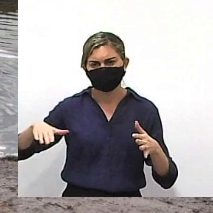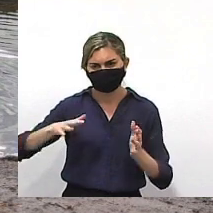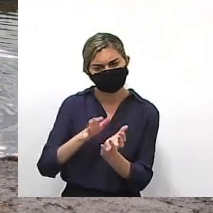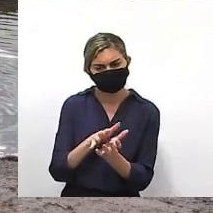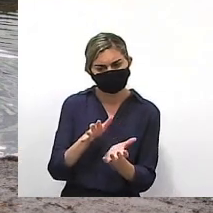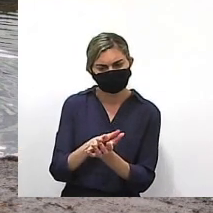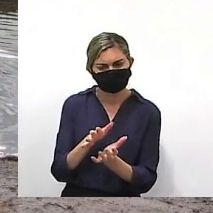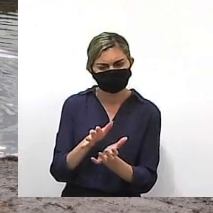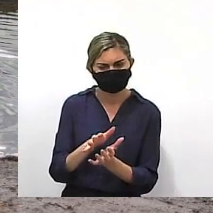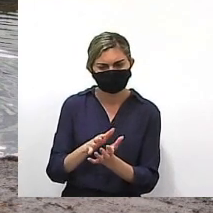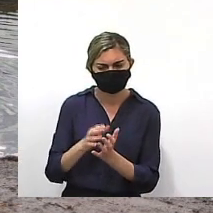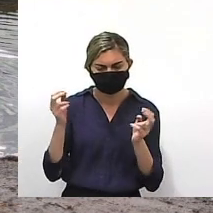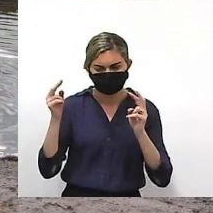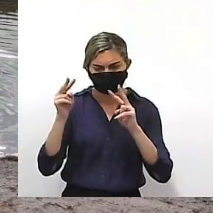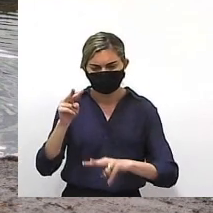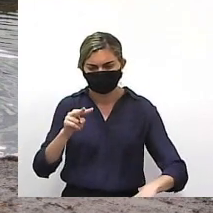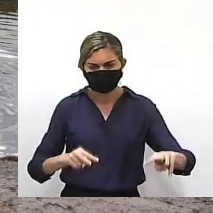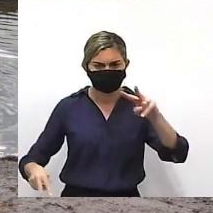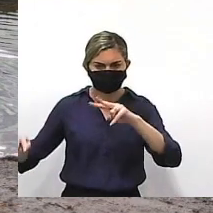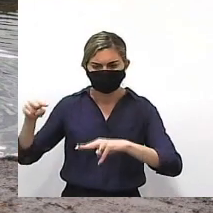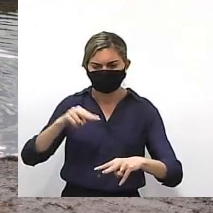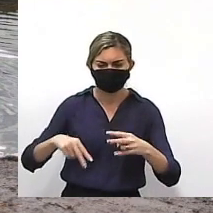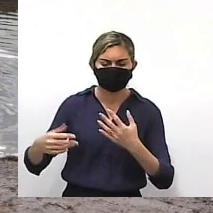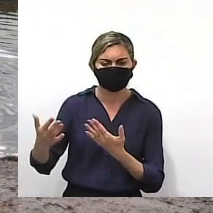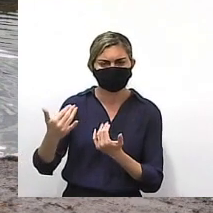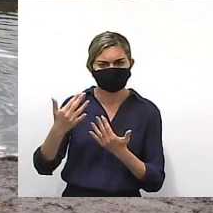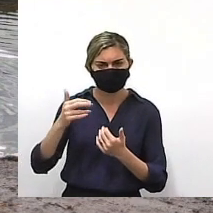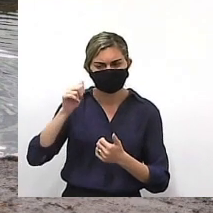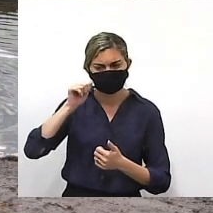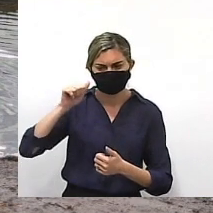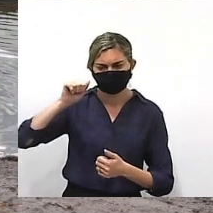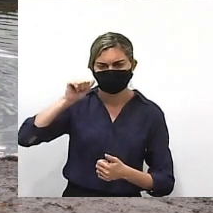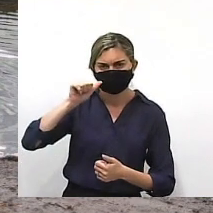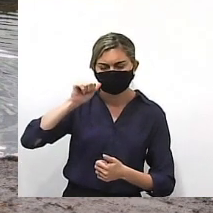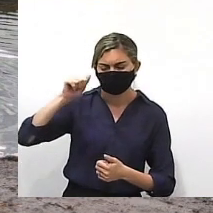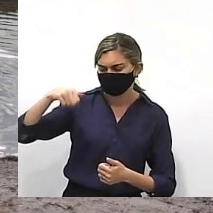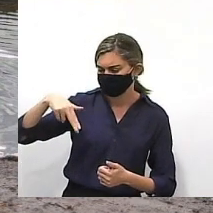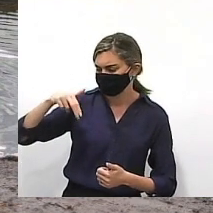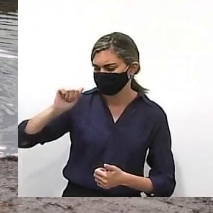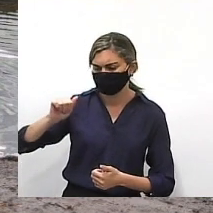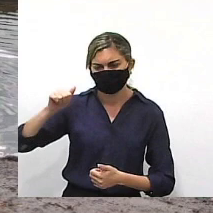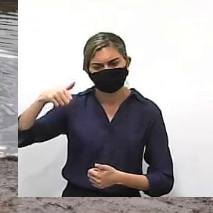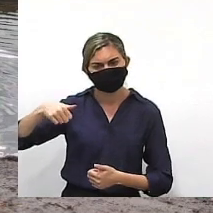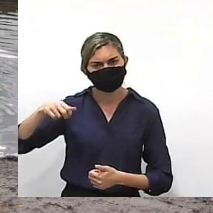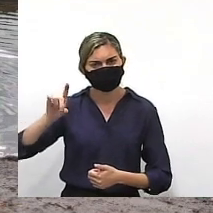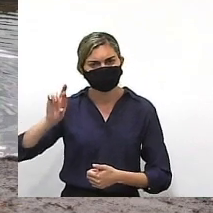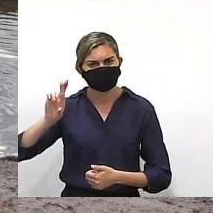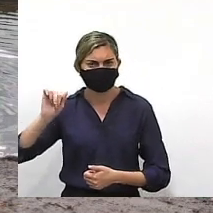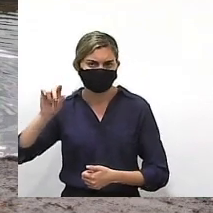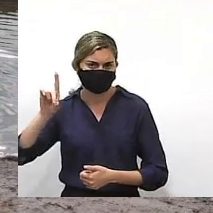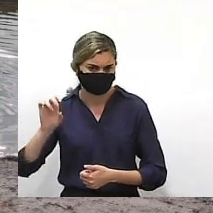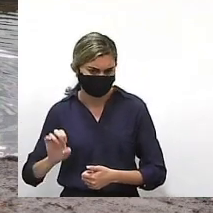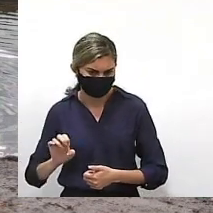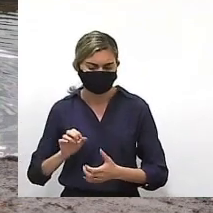pernambucana, vem o olhar da jovem Ana Andrade, que é a nossa cineasta em